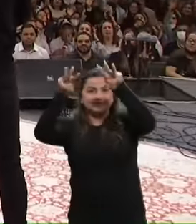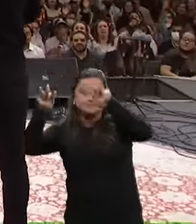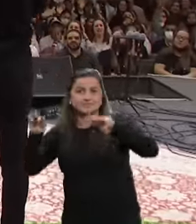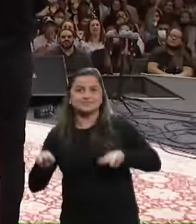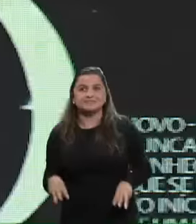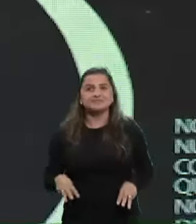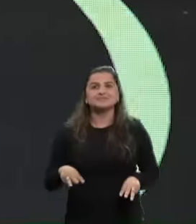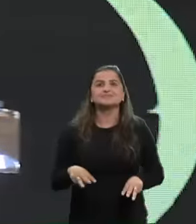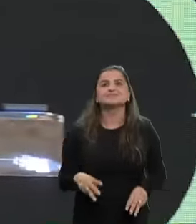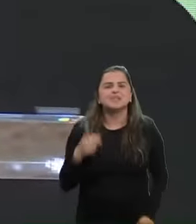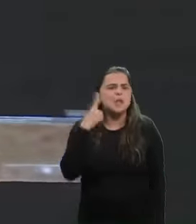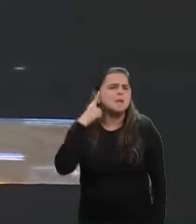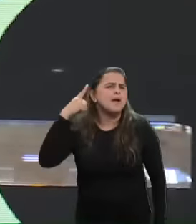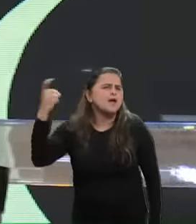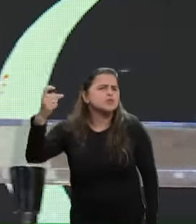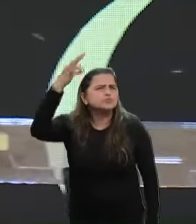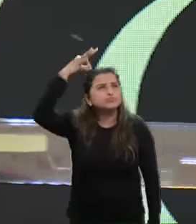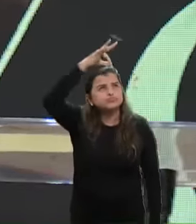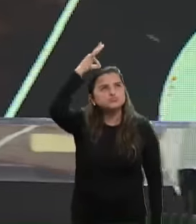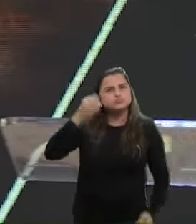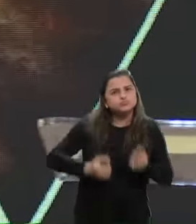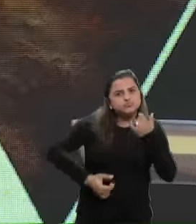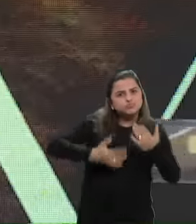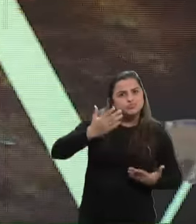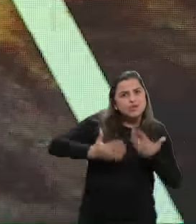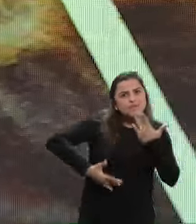Tem barulho de avivamento.